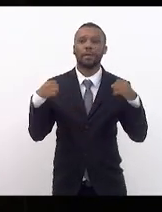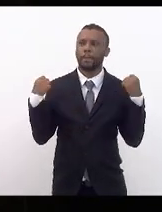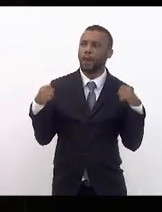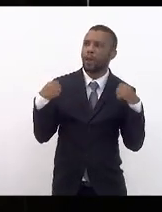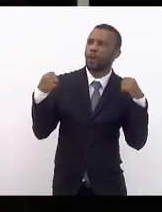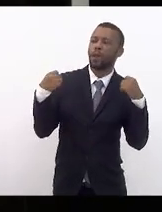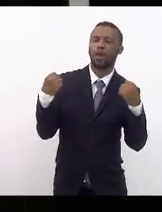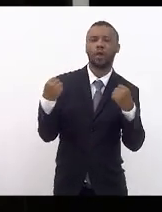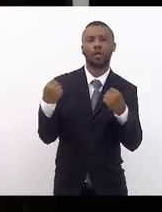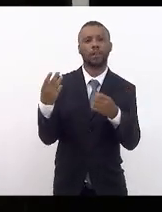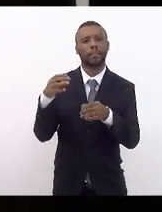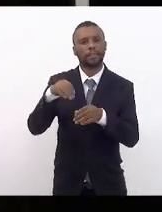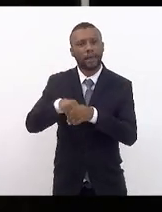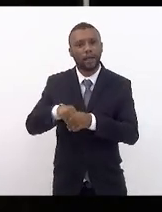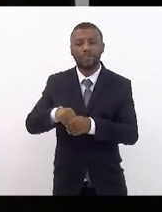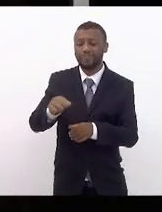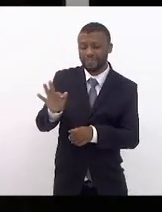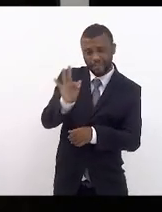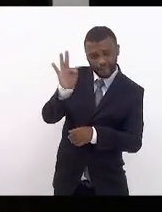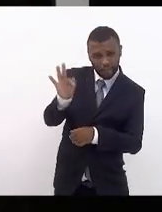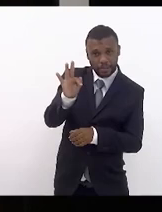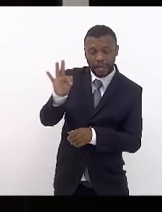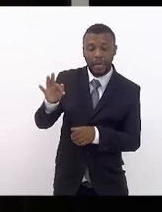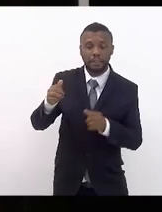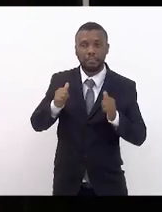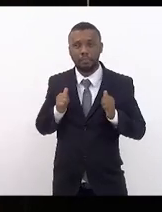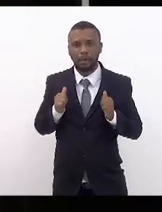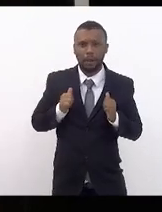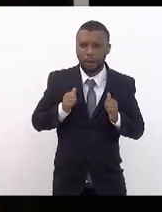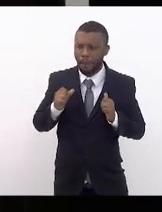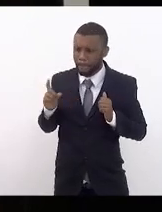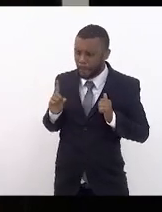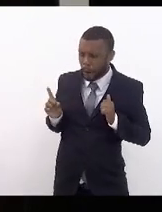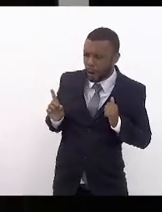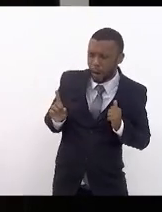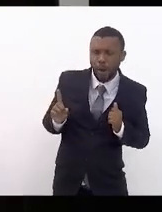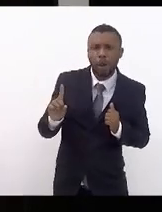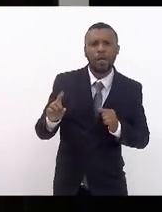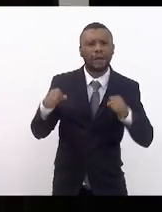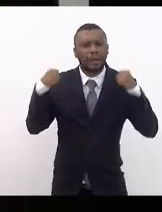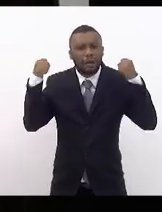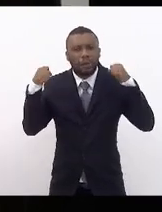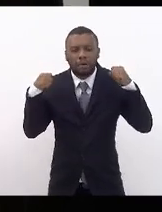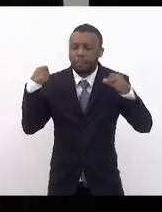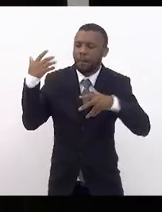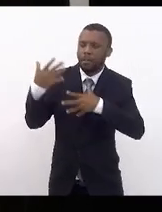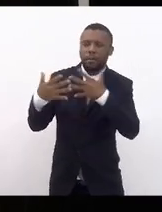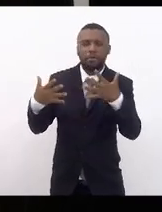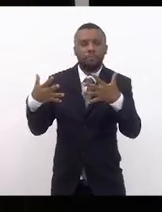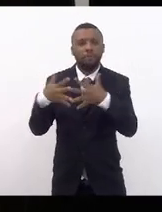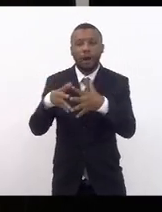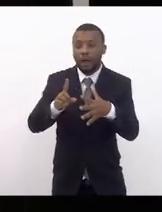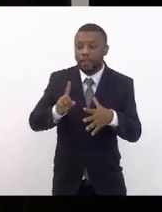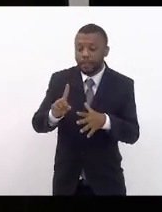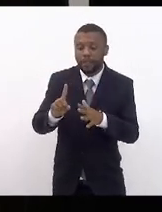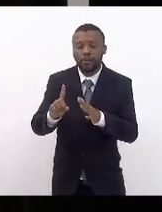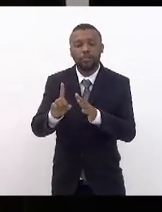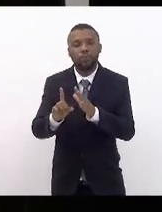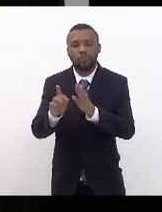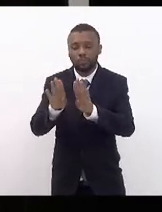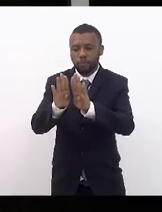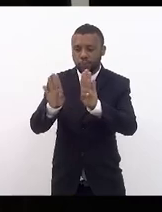faculdade, indo depressa para a faculdade de manhã cedo, aquela correria, entrando no elevador sem ter